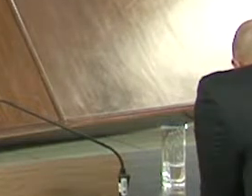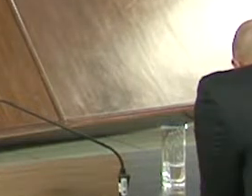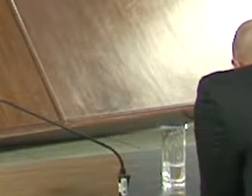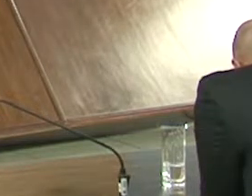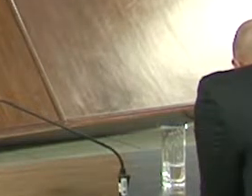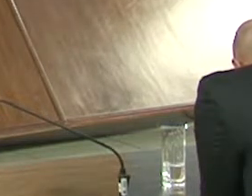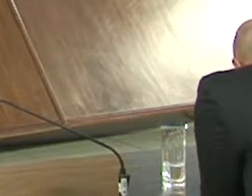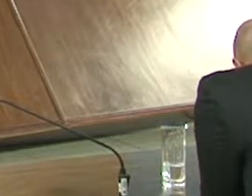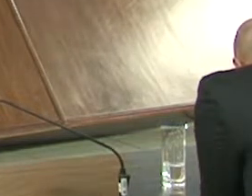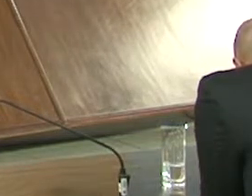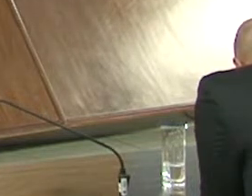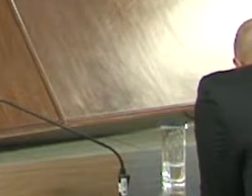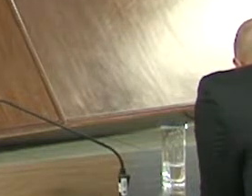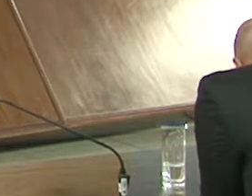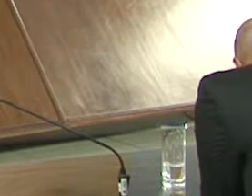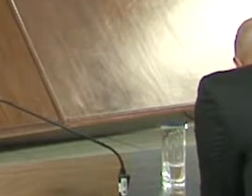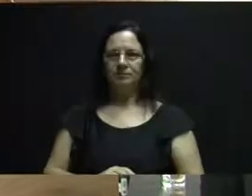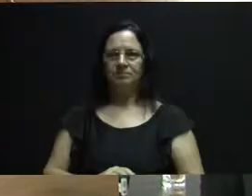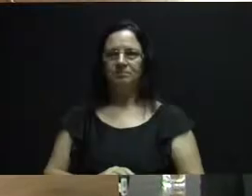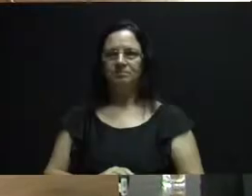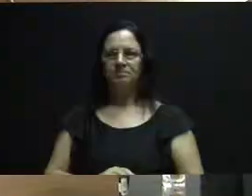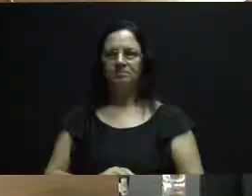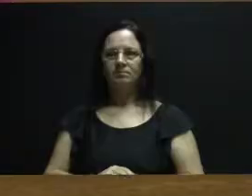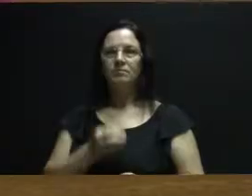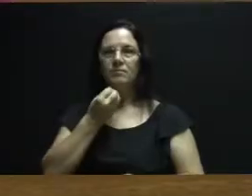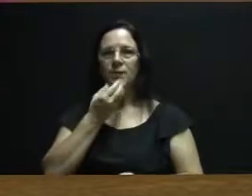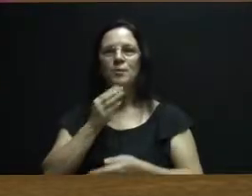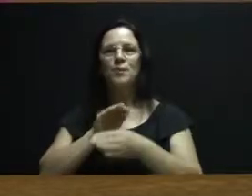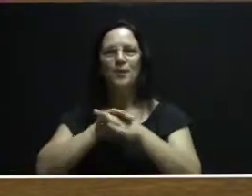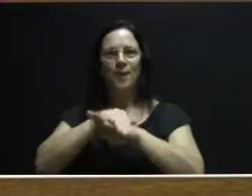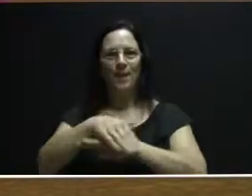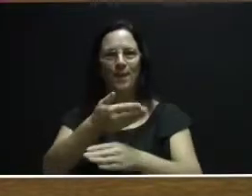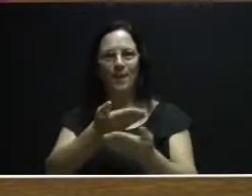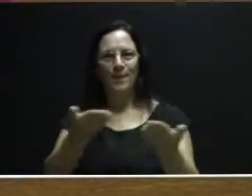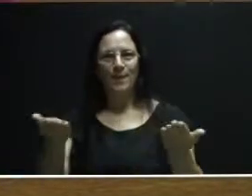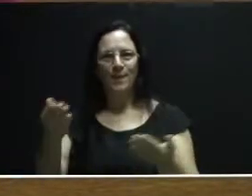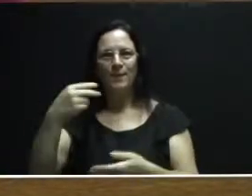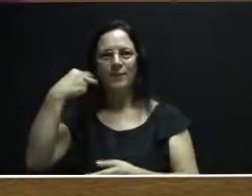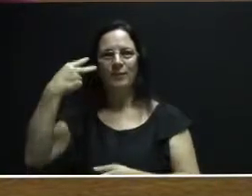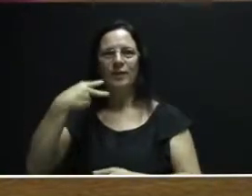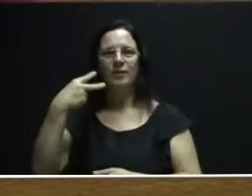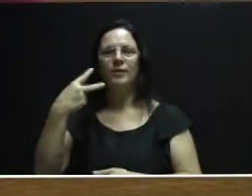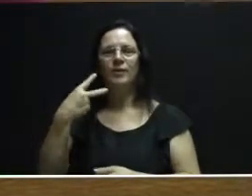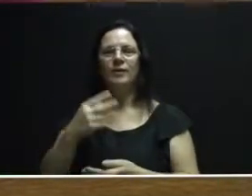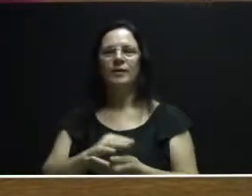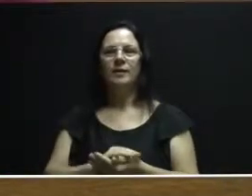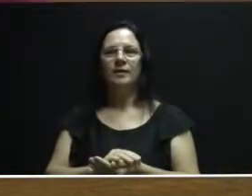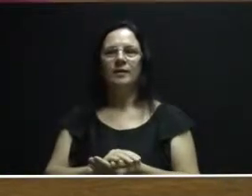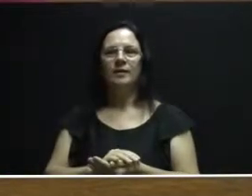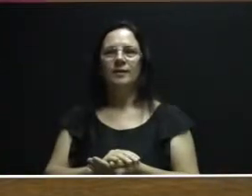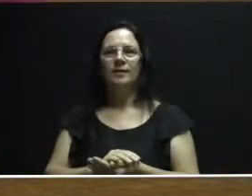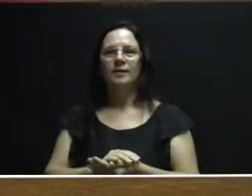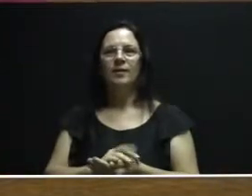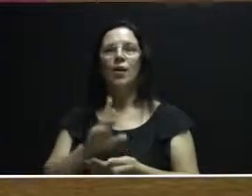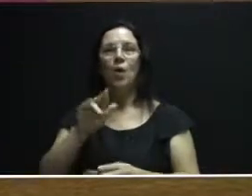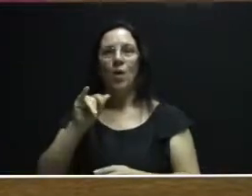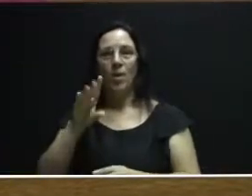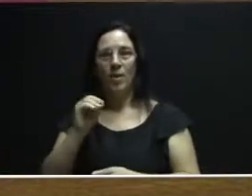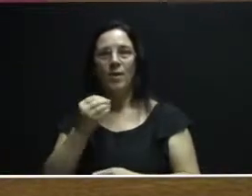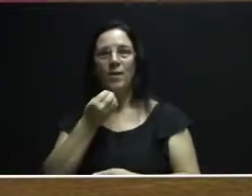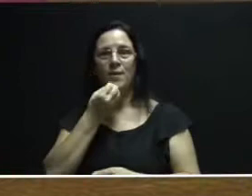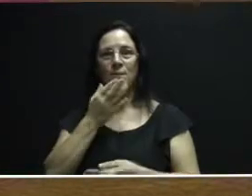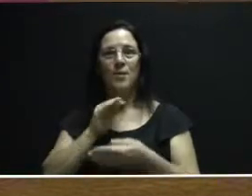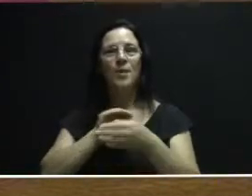Boa noite a todos. Boa noite a Kleber, Aguinaldo, Roxinho, Wilson Pio, Rodrigo, Ivan,